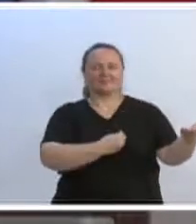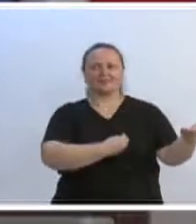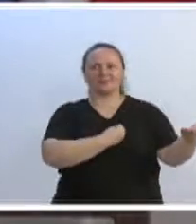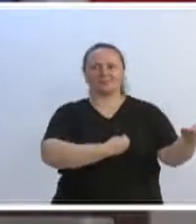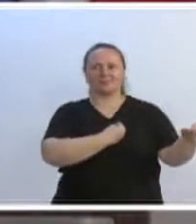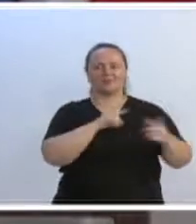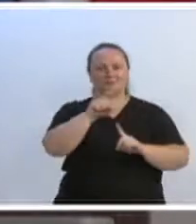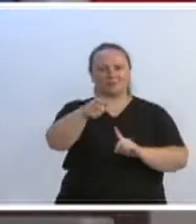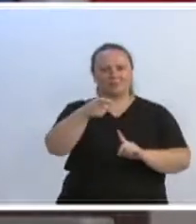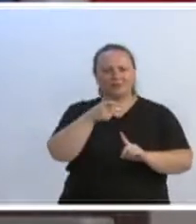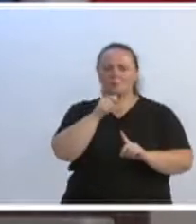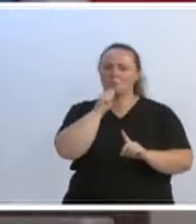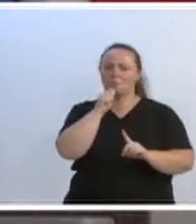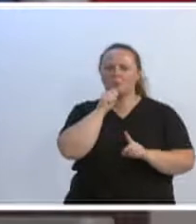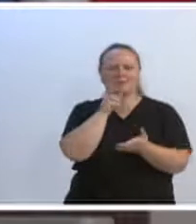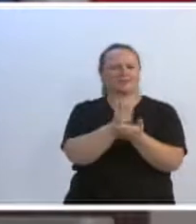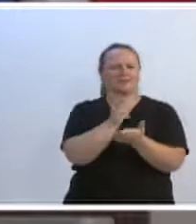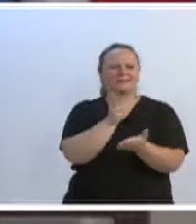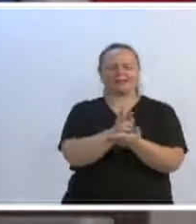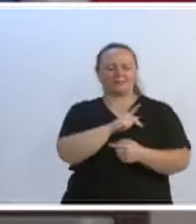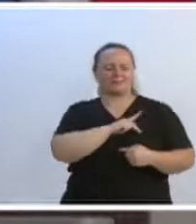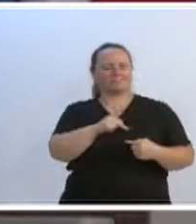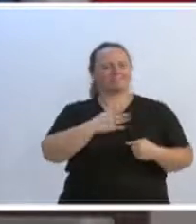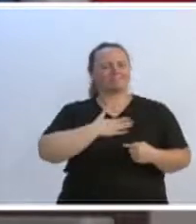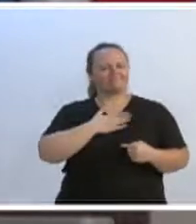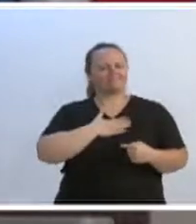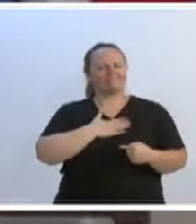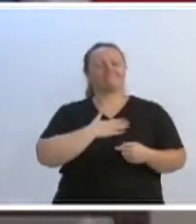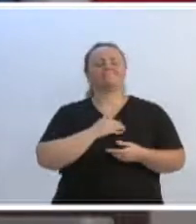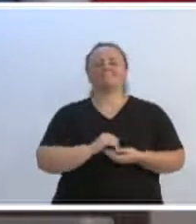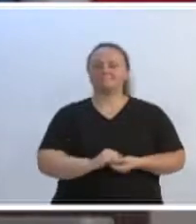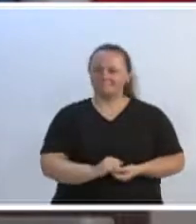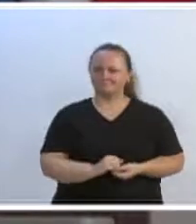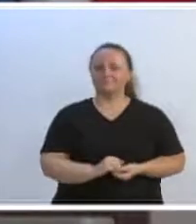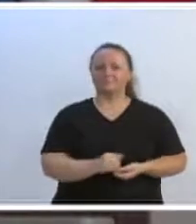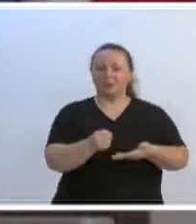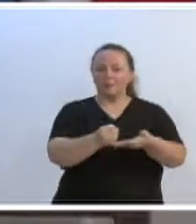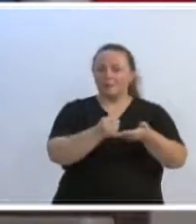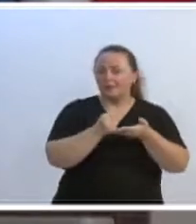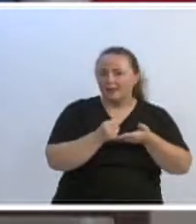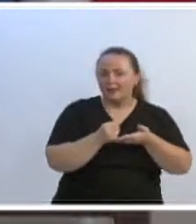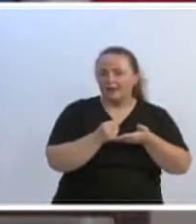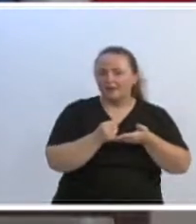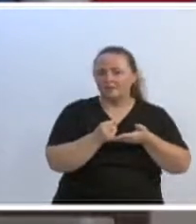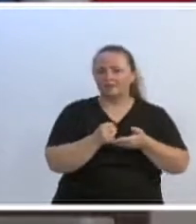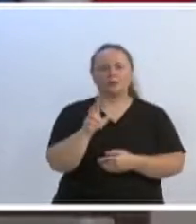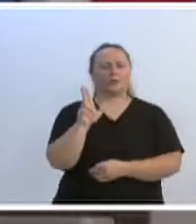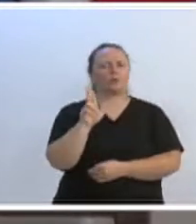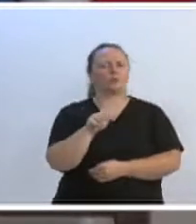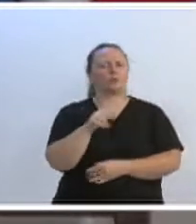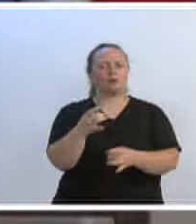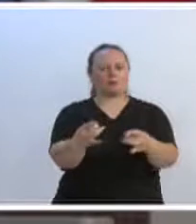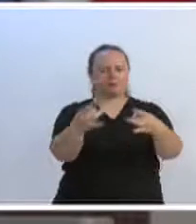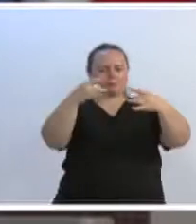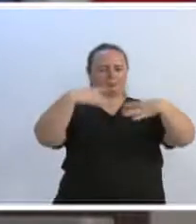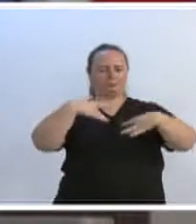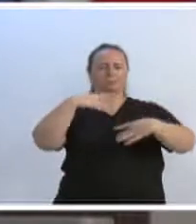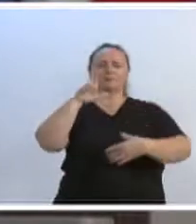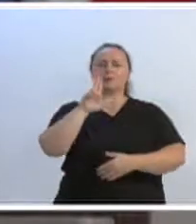Muito obrigada. Doutor Enéas é um parceiro que há 40 anos vem escrevendo na revista. São mais